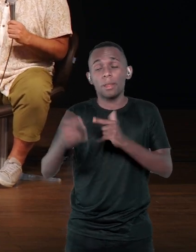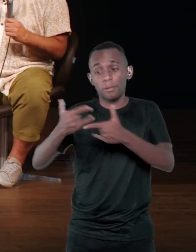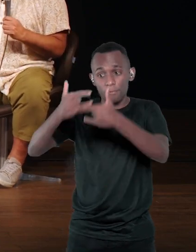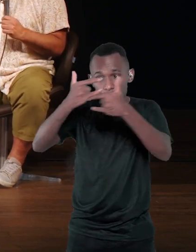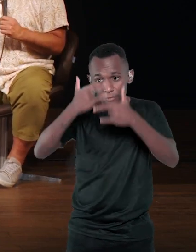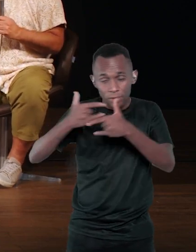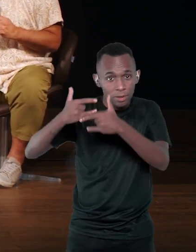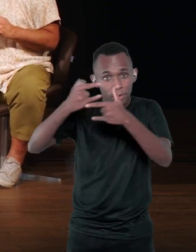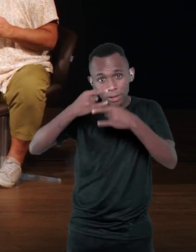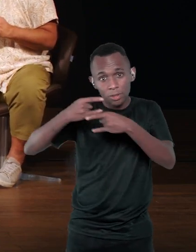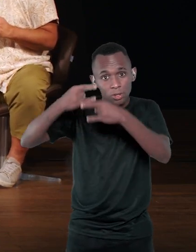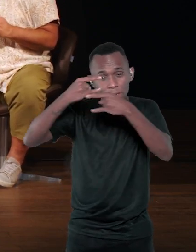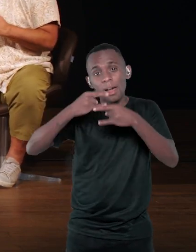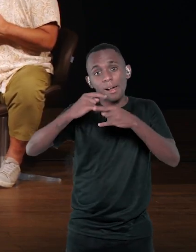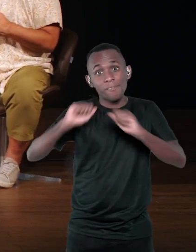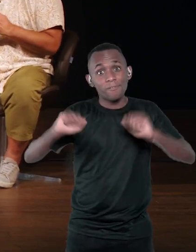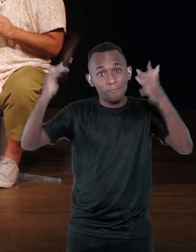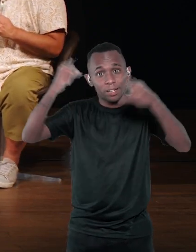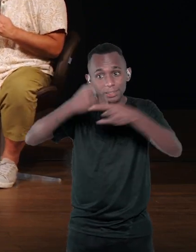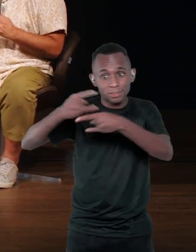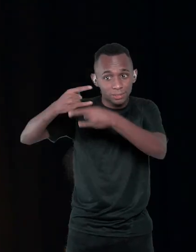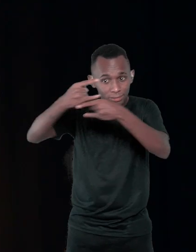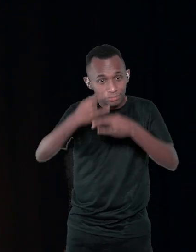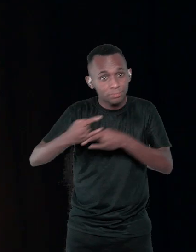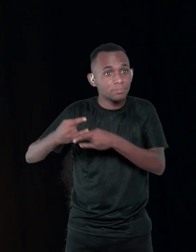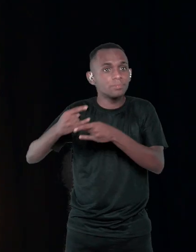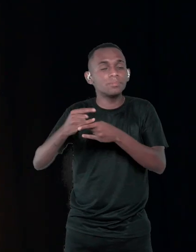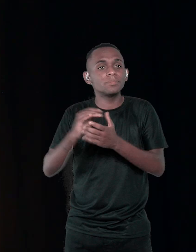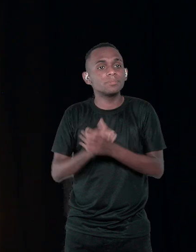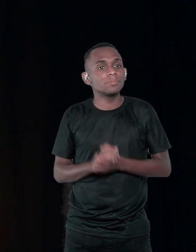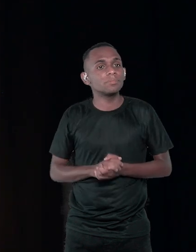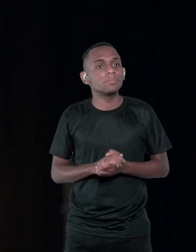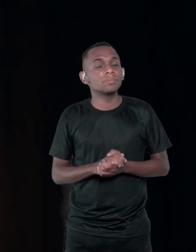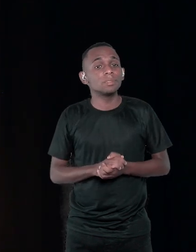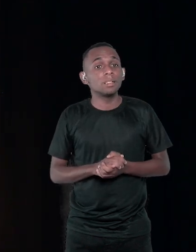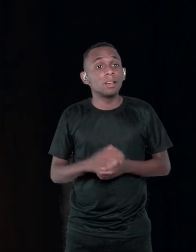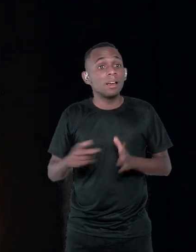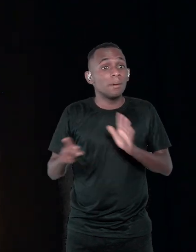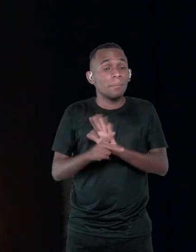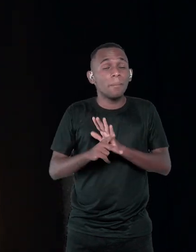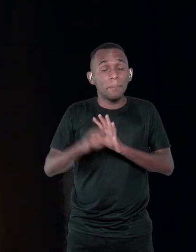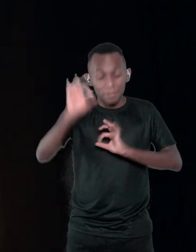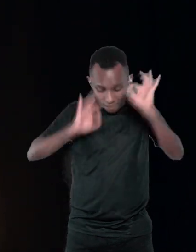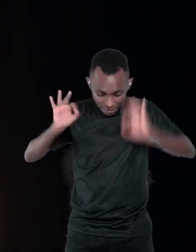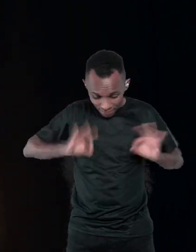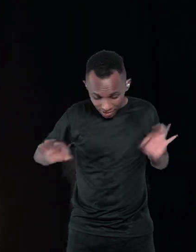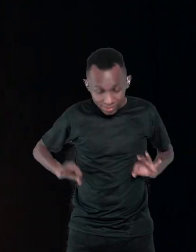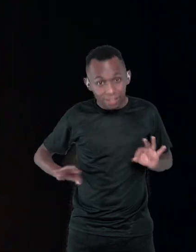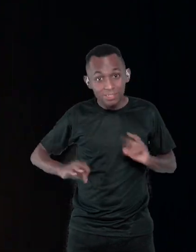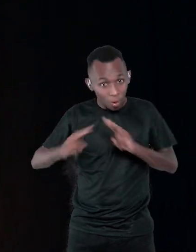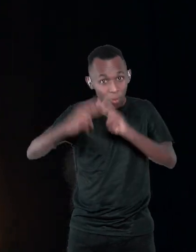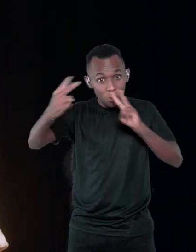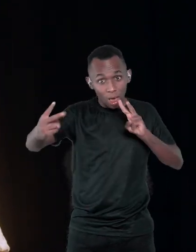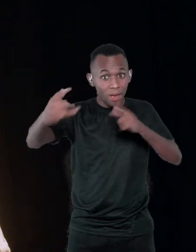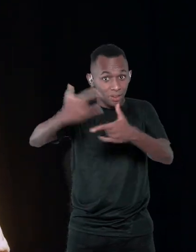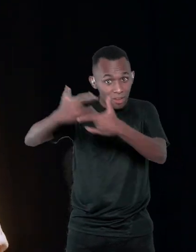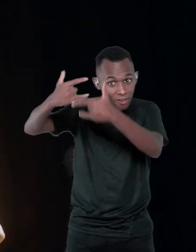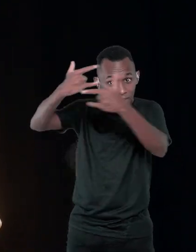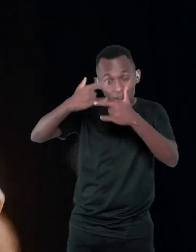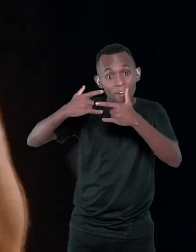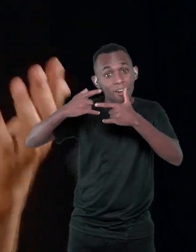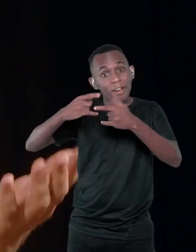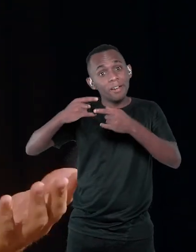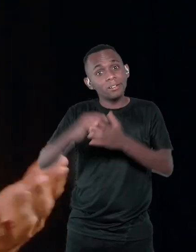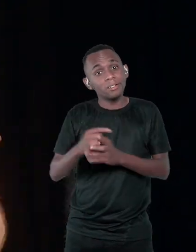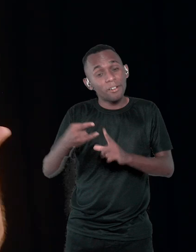deliciosa, resolveu fazer também uma festa de Zoom. A fantasia era pior. Era mais sem graça ainda.